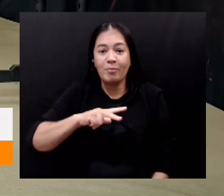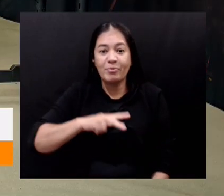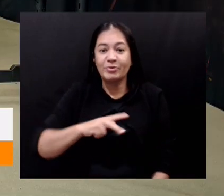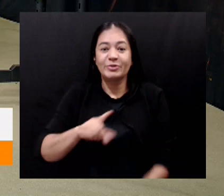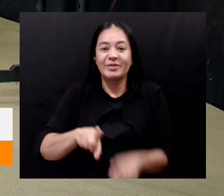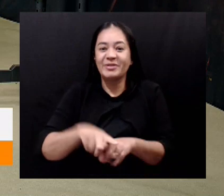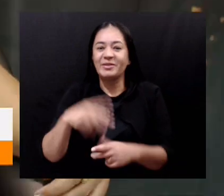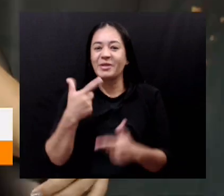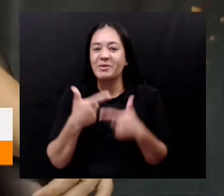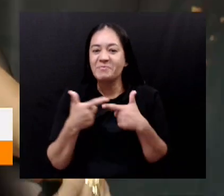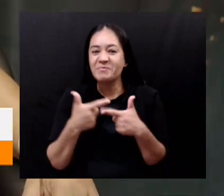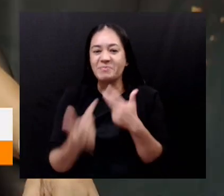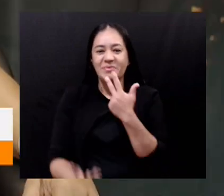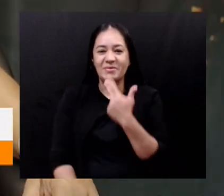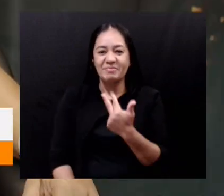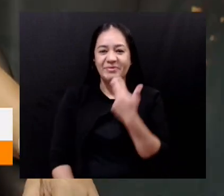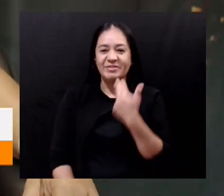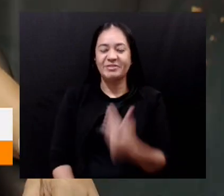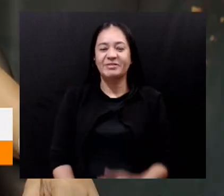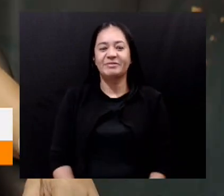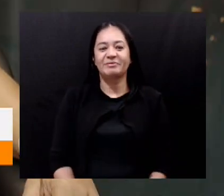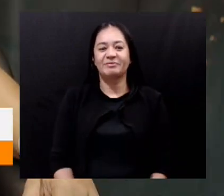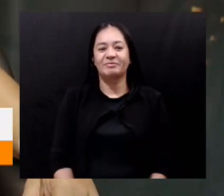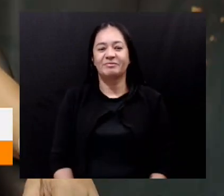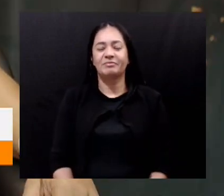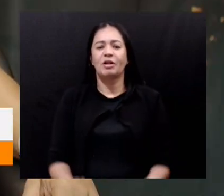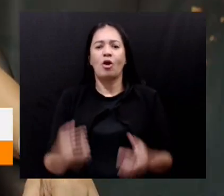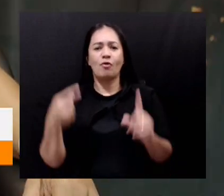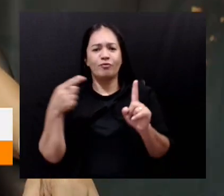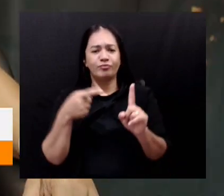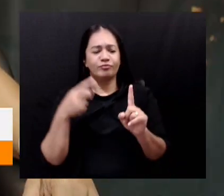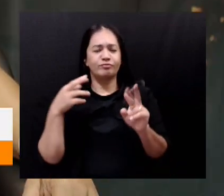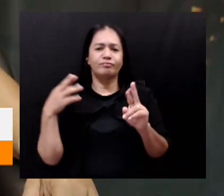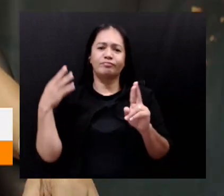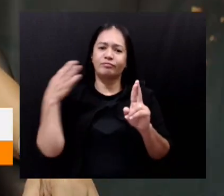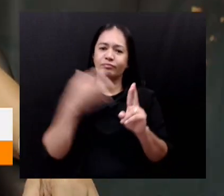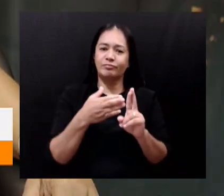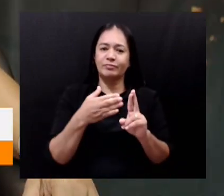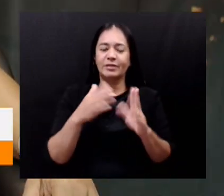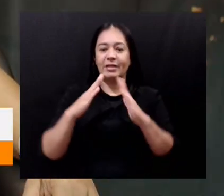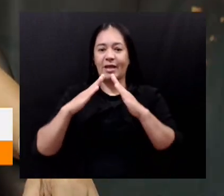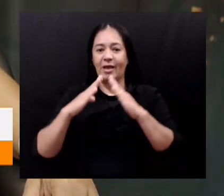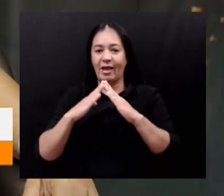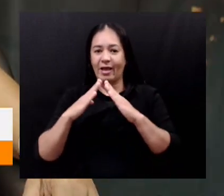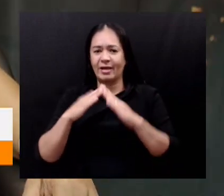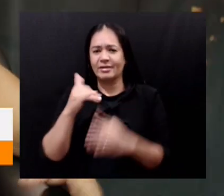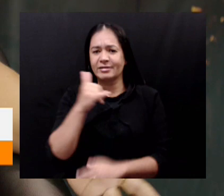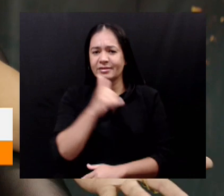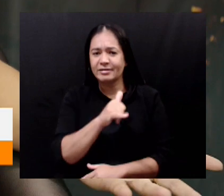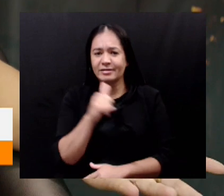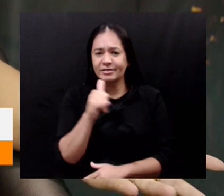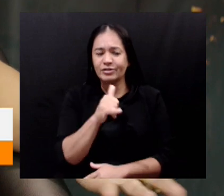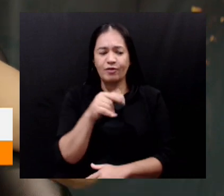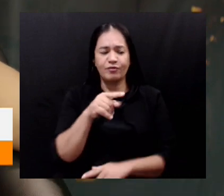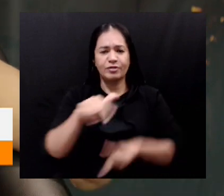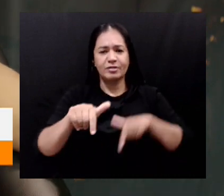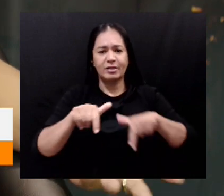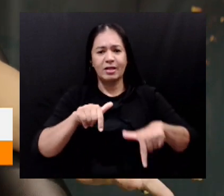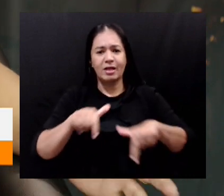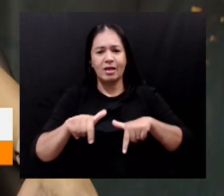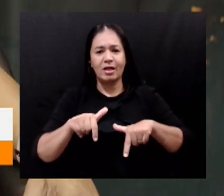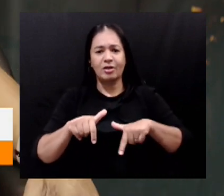Então, Ricardo, você que é representante da Casa de Itália aqui em Campinas, né, como que vocês atuam, no apoio